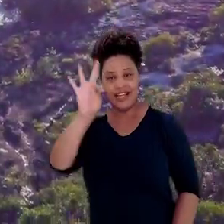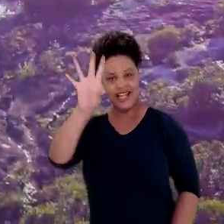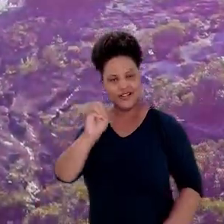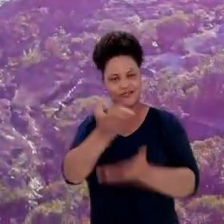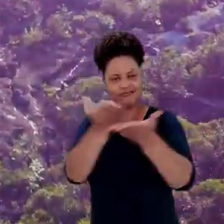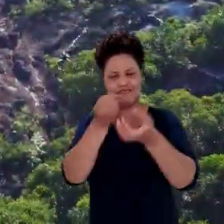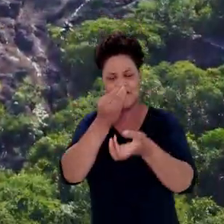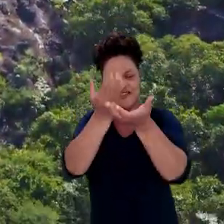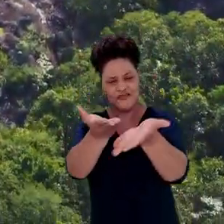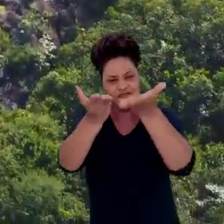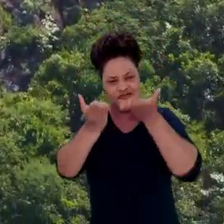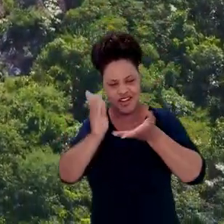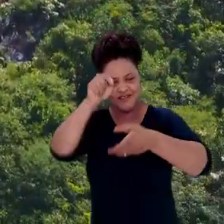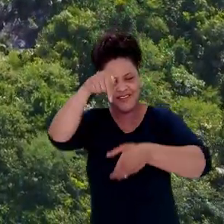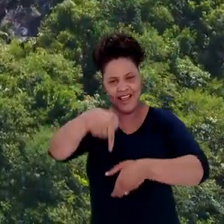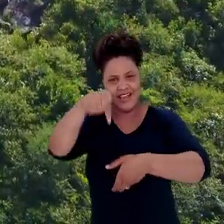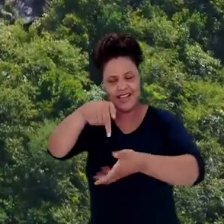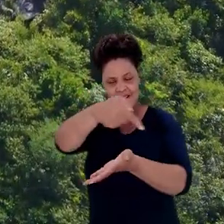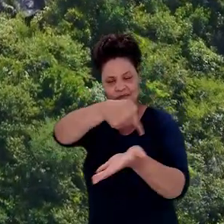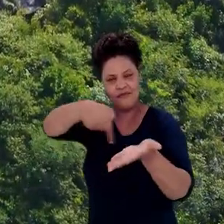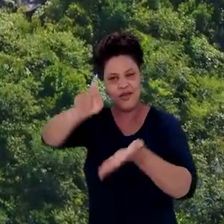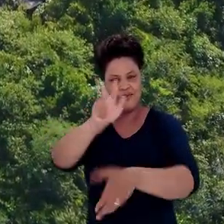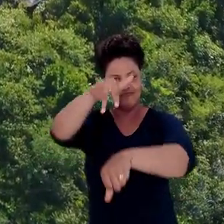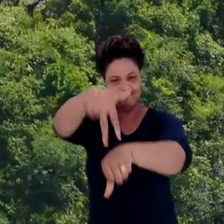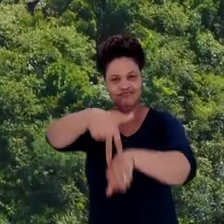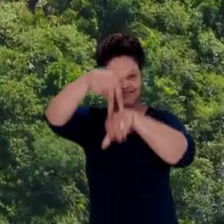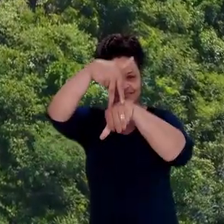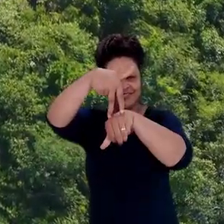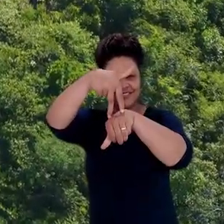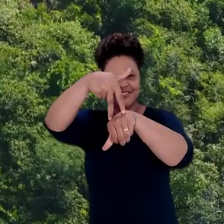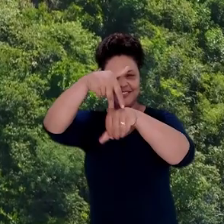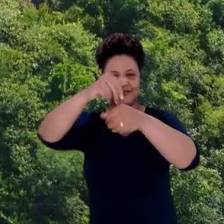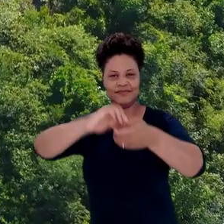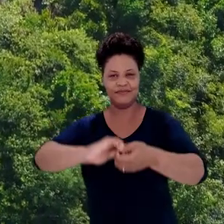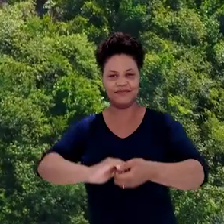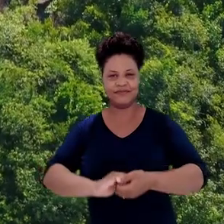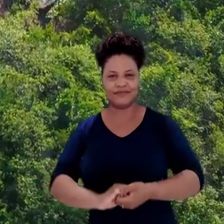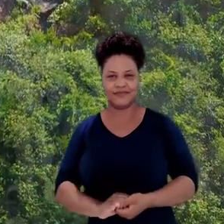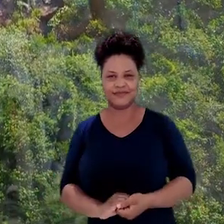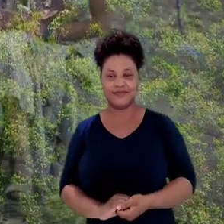Rita Barreto, bem-vindo, bem-vinda e bem-vindes a esse meu quilombo.